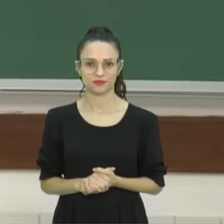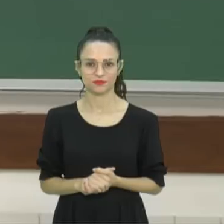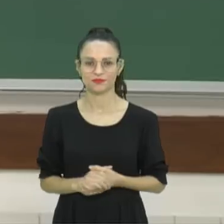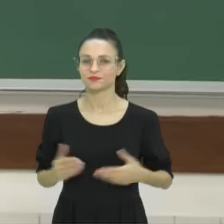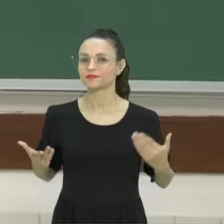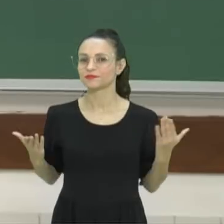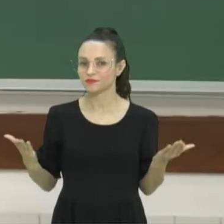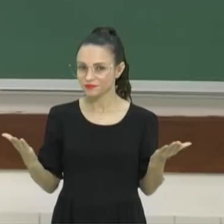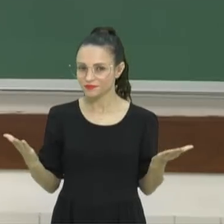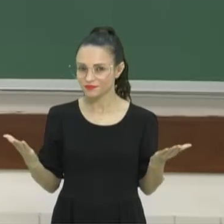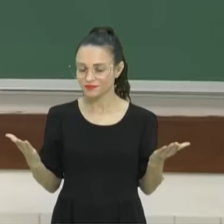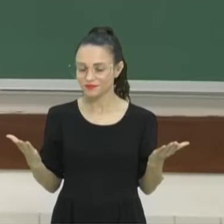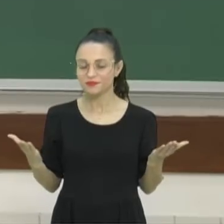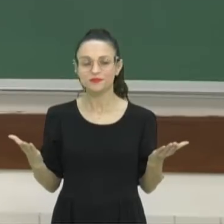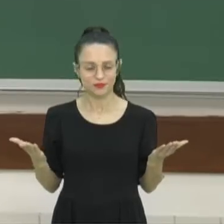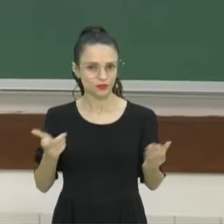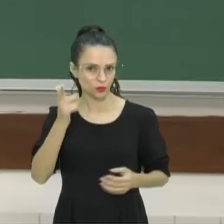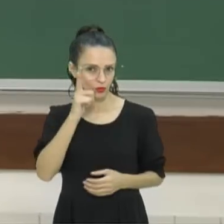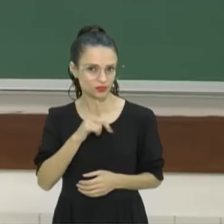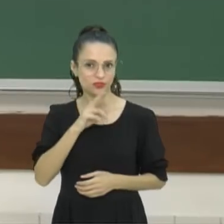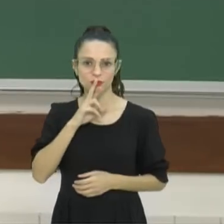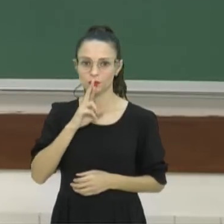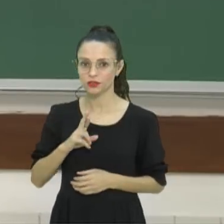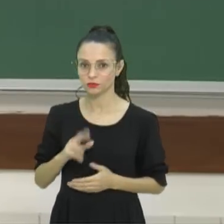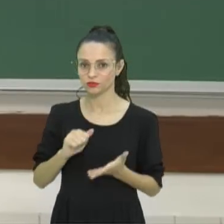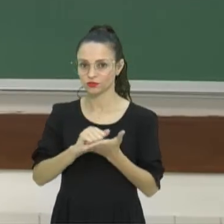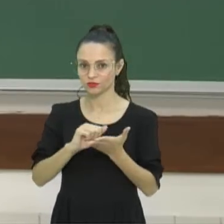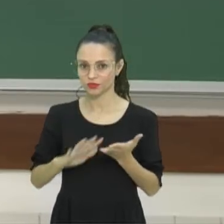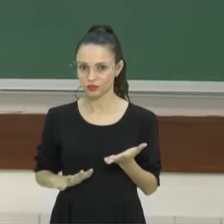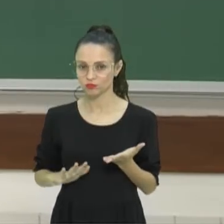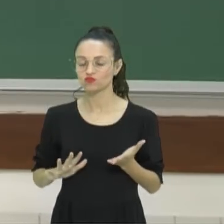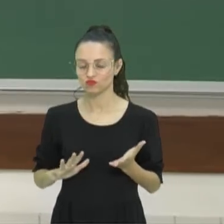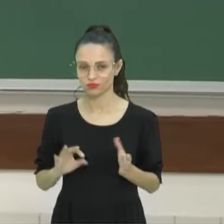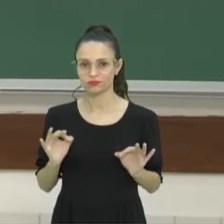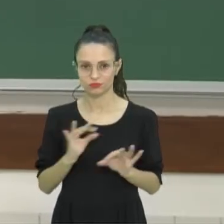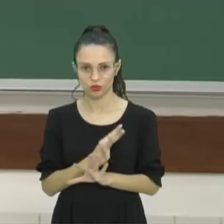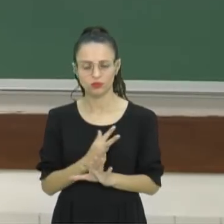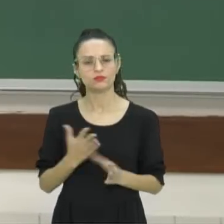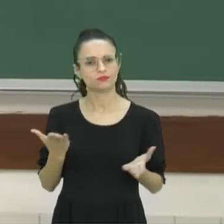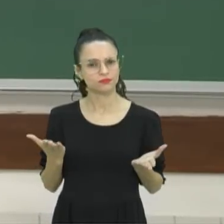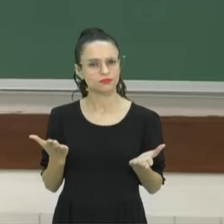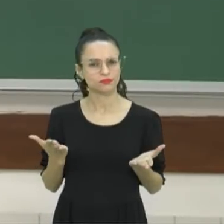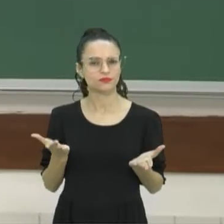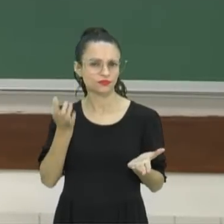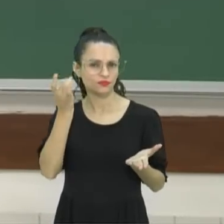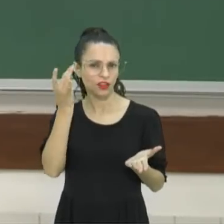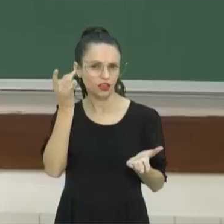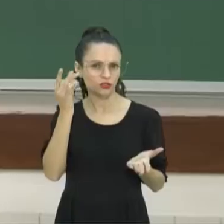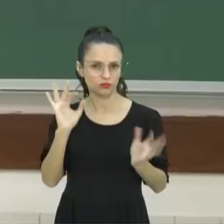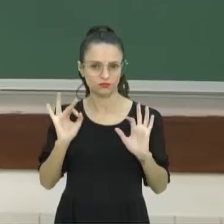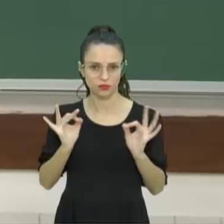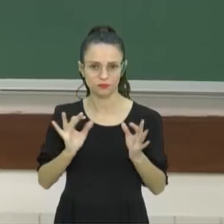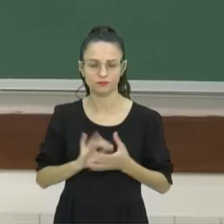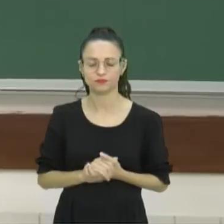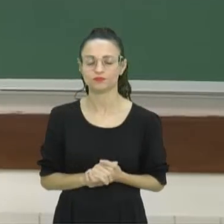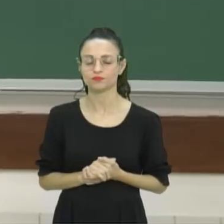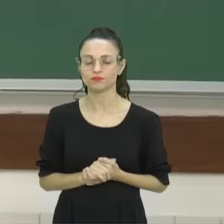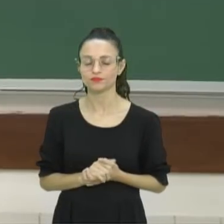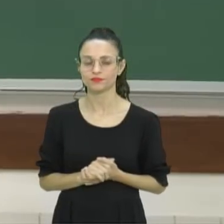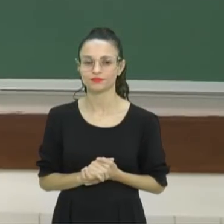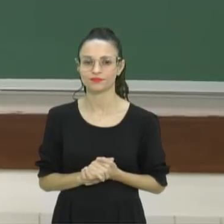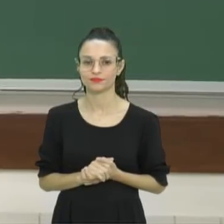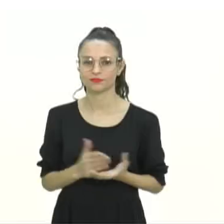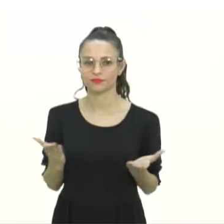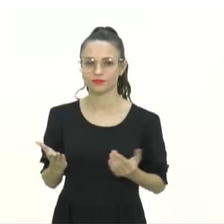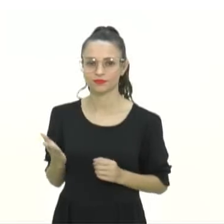E aí, pessoal, conseguiram responder essa questão? Ela é relativamente simples, não é verdade? Afinal,